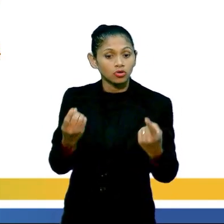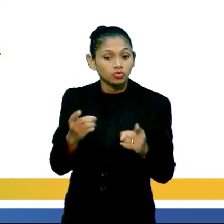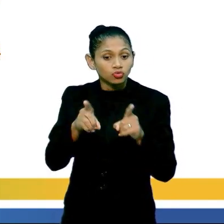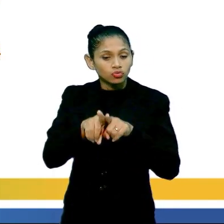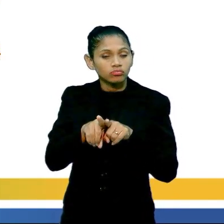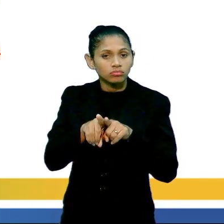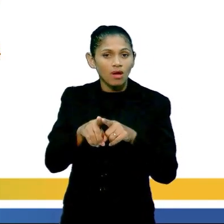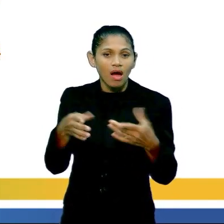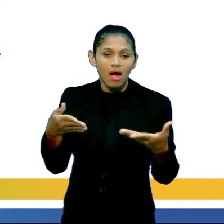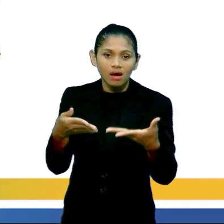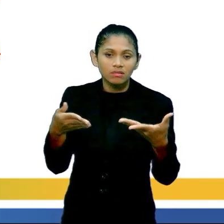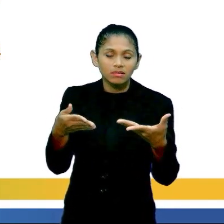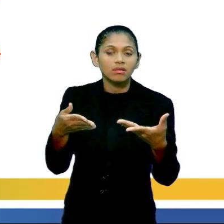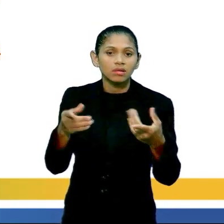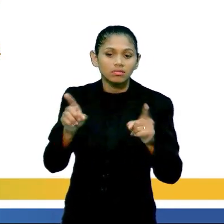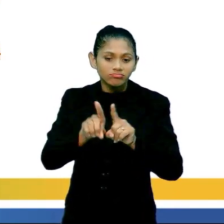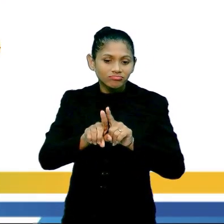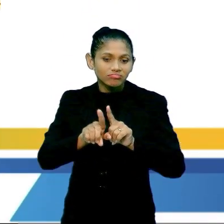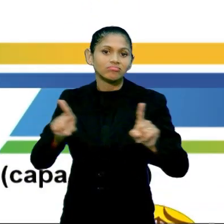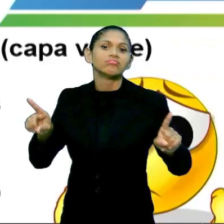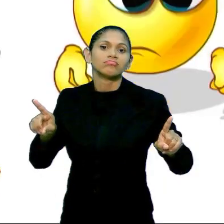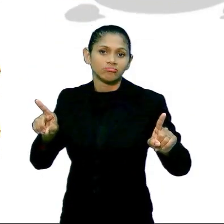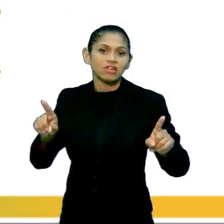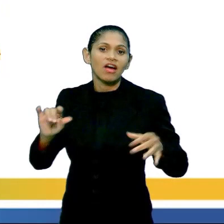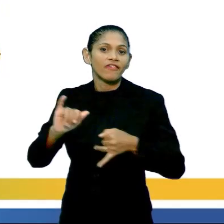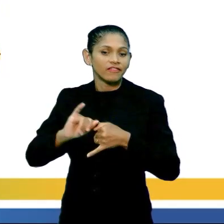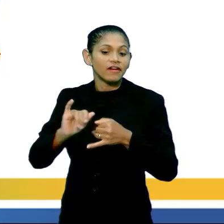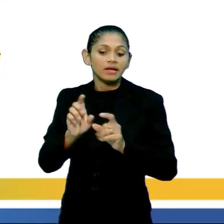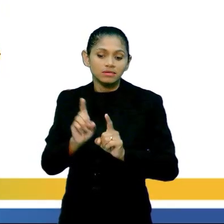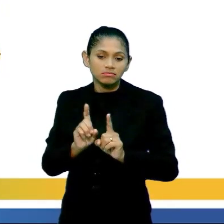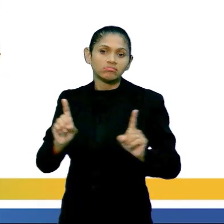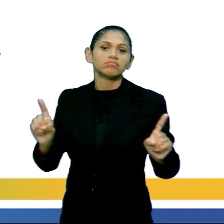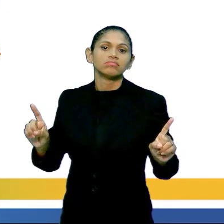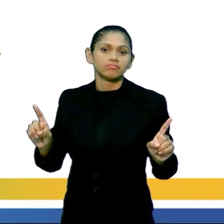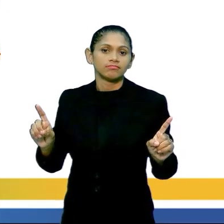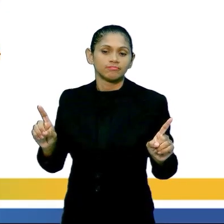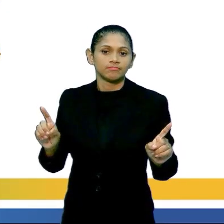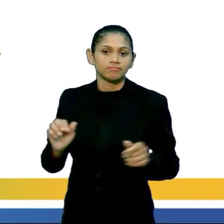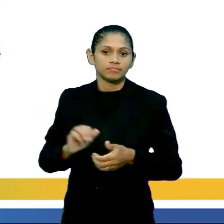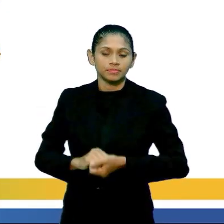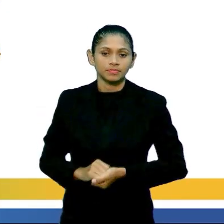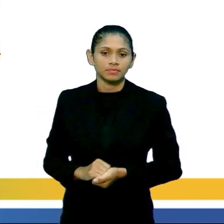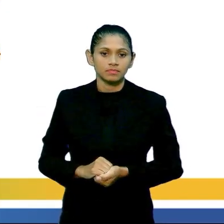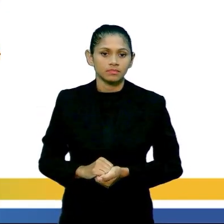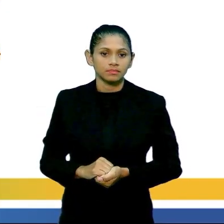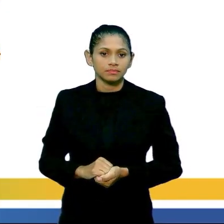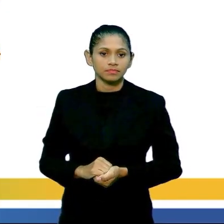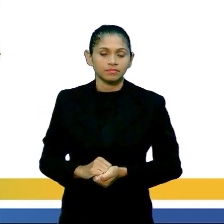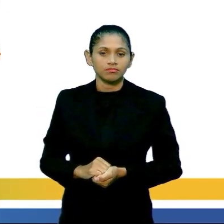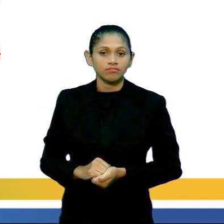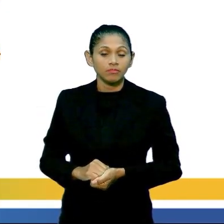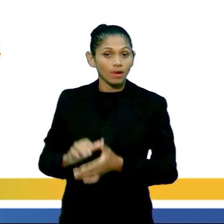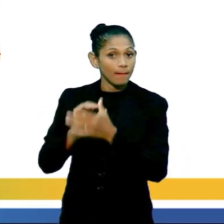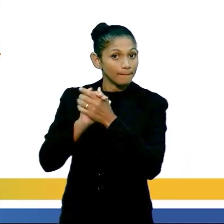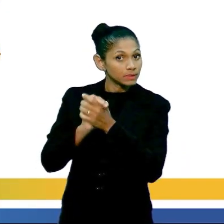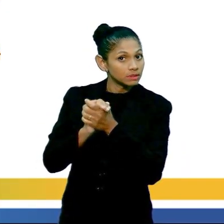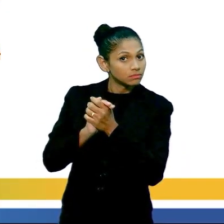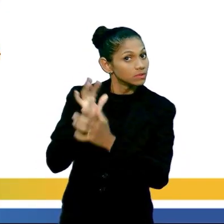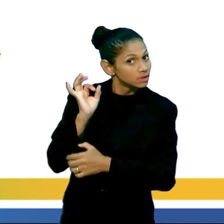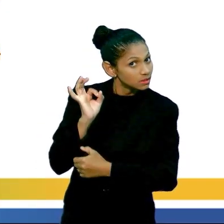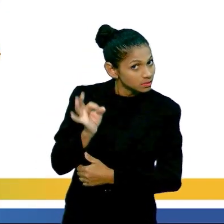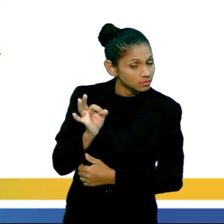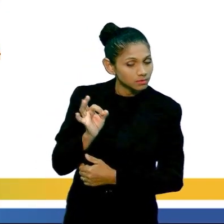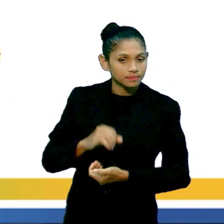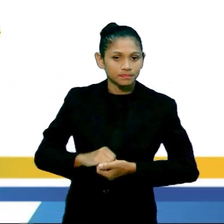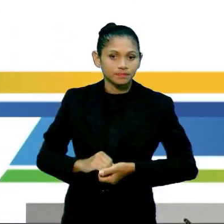sensação o quê? De lamento, né? Porque ele disse que lástima. Então, essa é a nossa resposta correta. Parabéns aí para quem